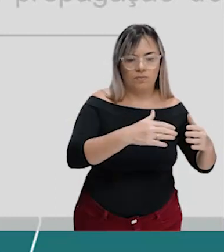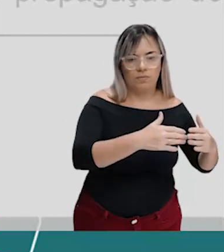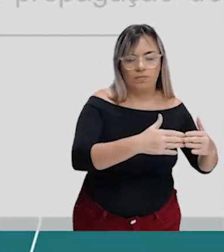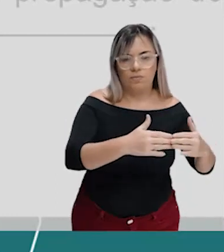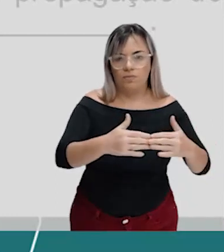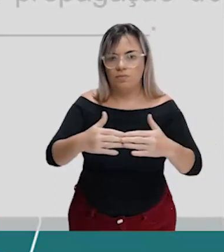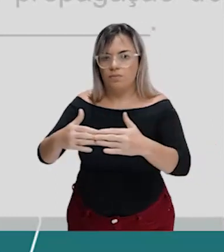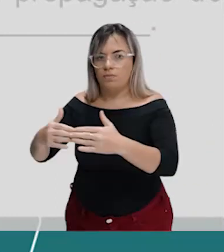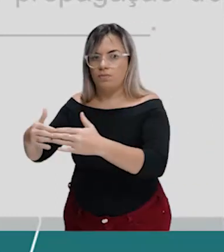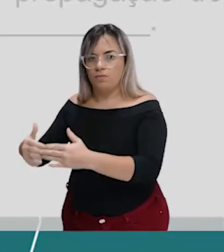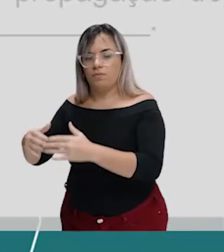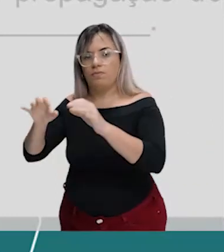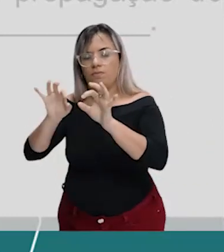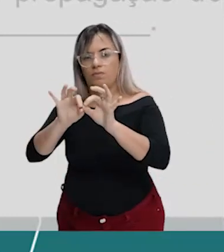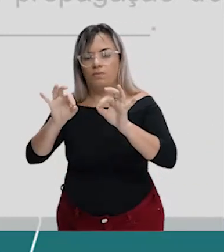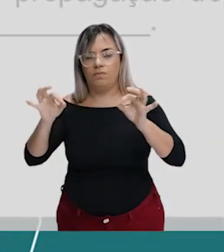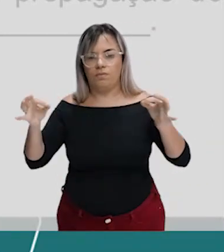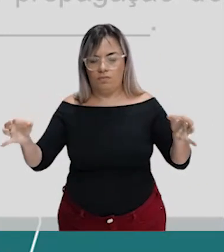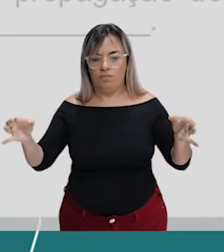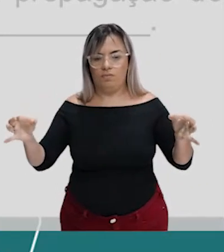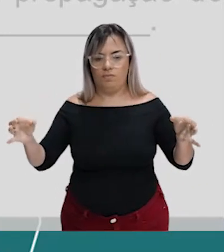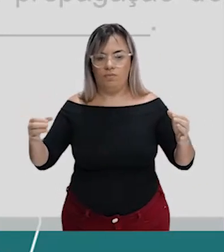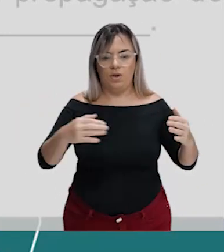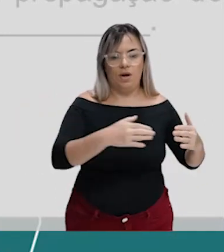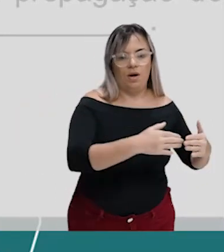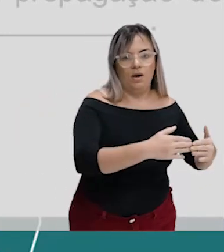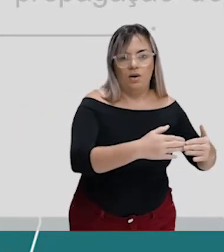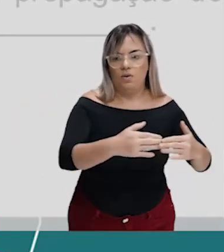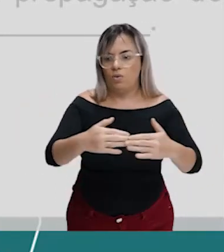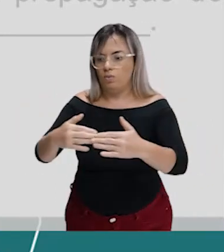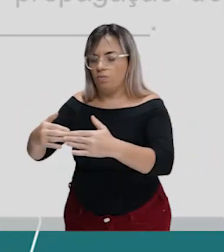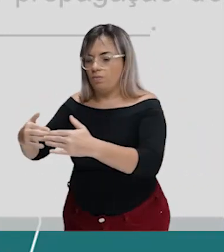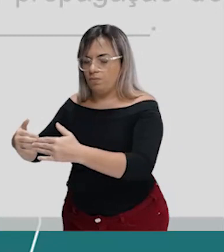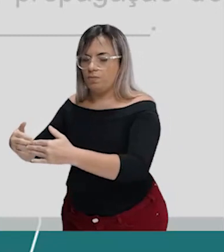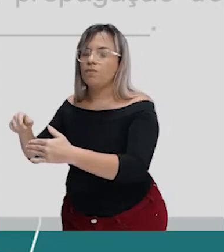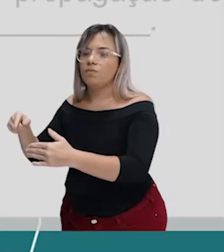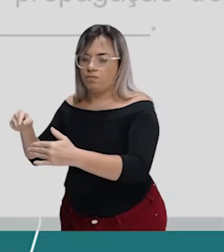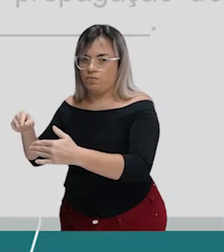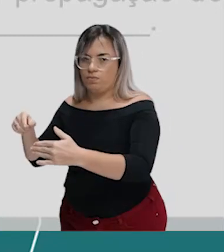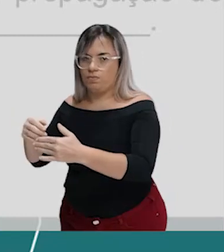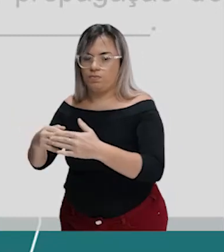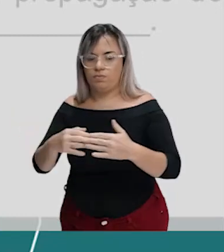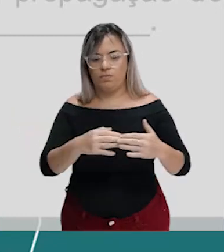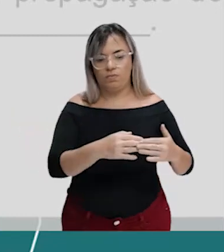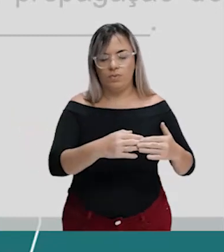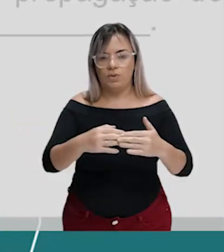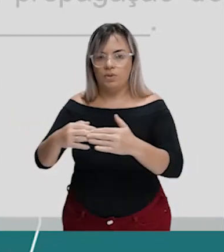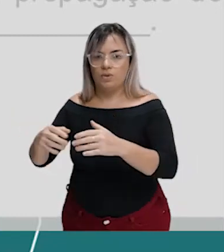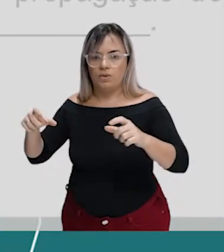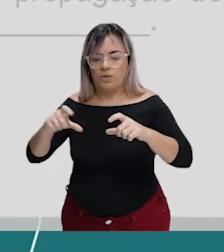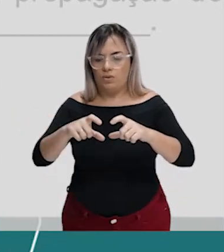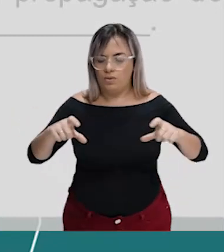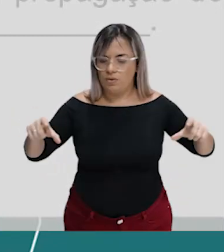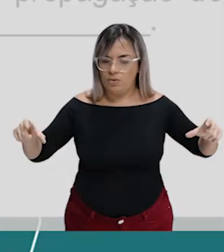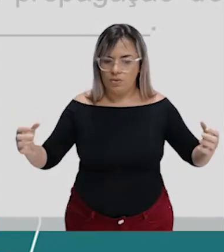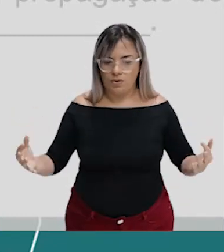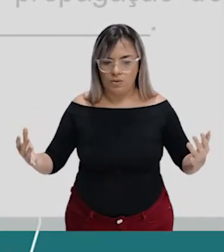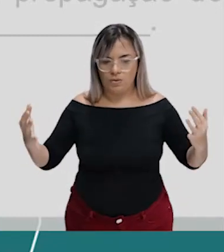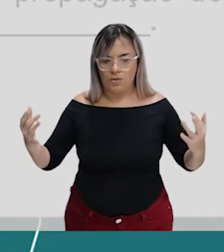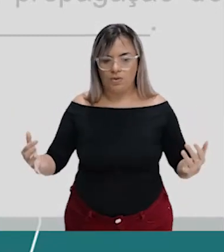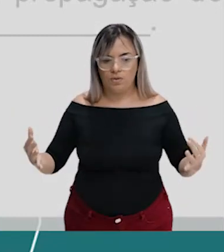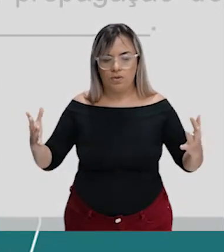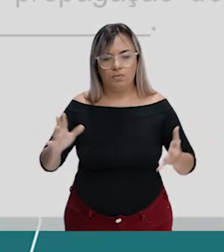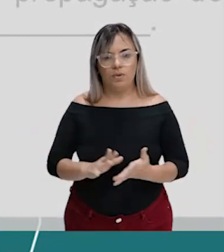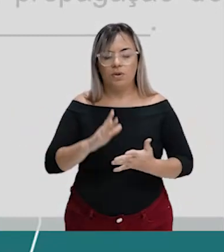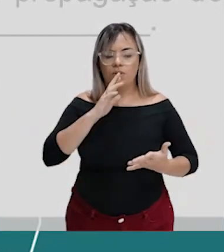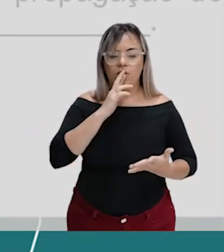o mais simples, que é a condução. Certo? Então, o processo aqui é o processo de condução térmica. Então, nossa resposta é a